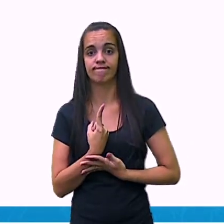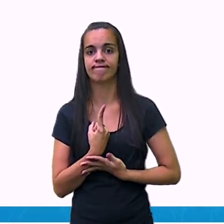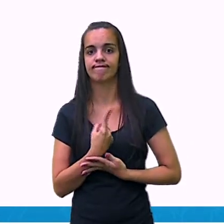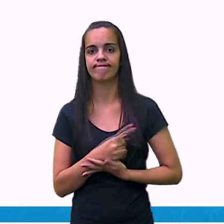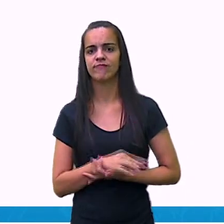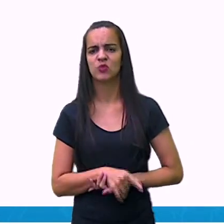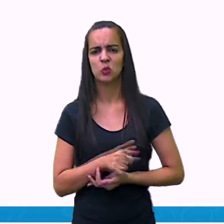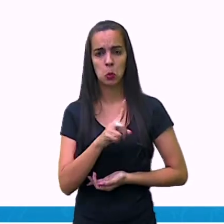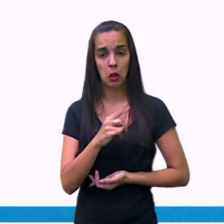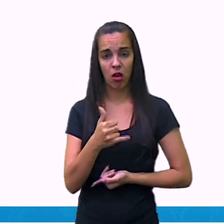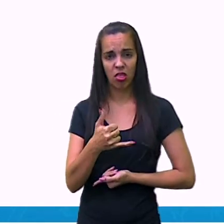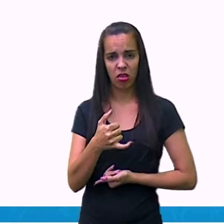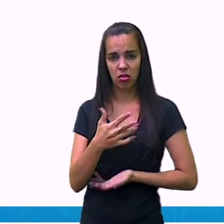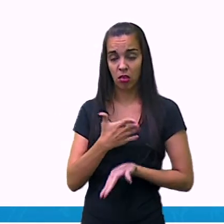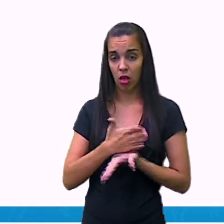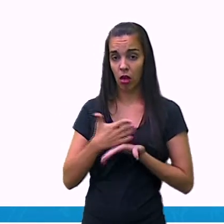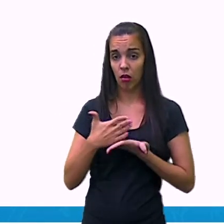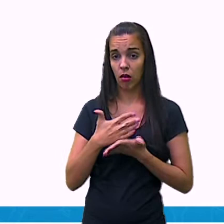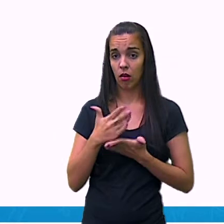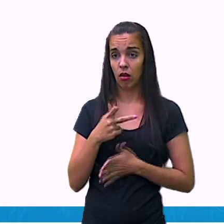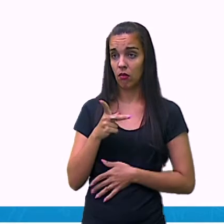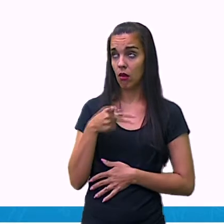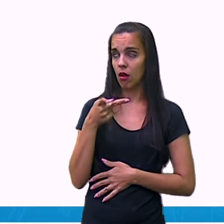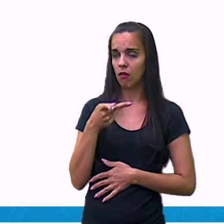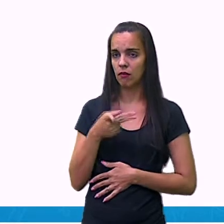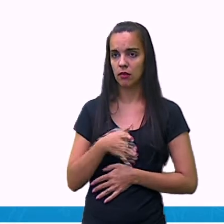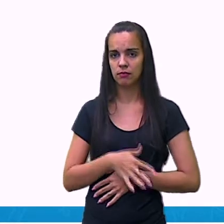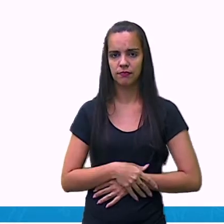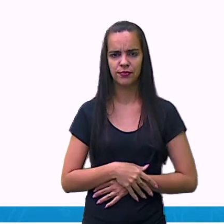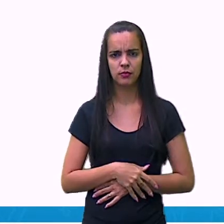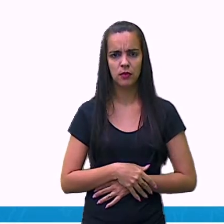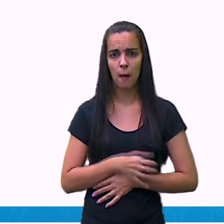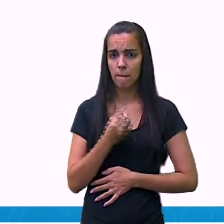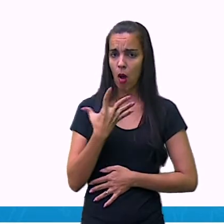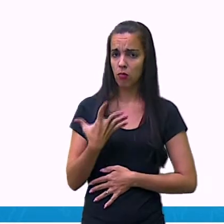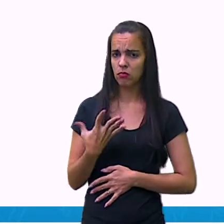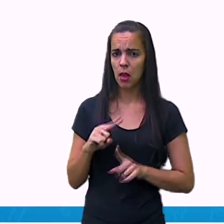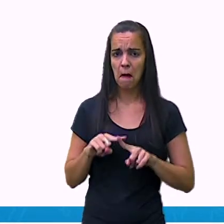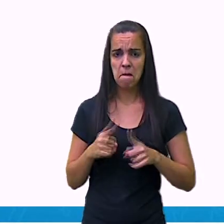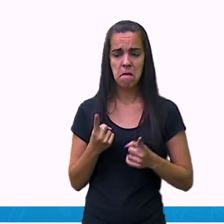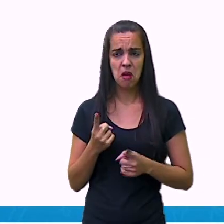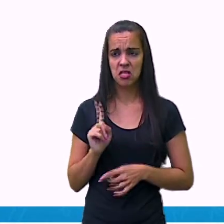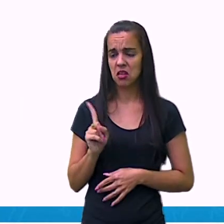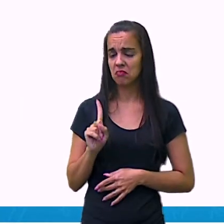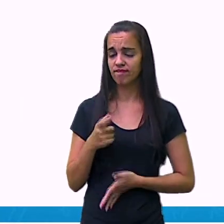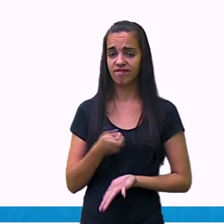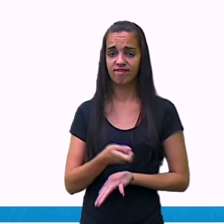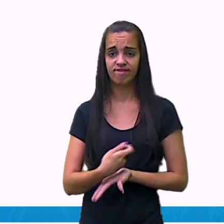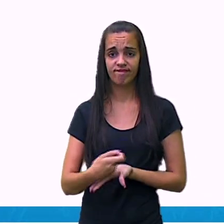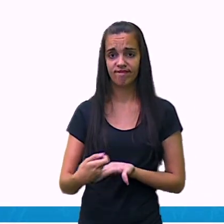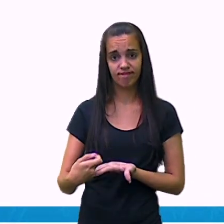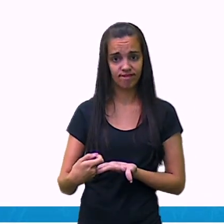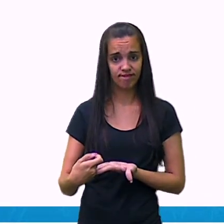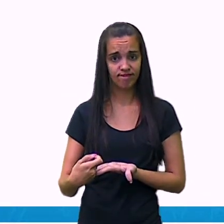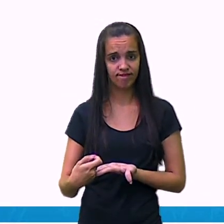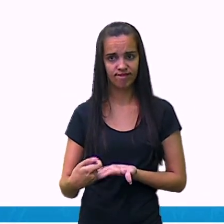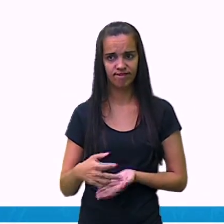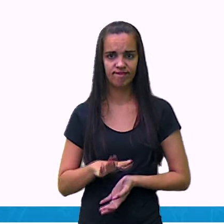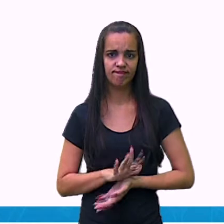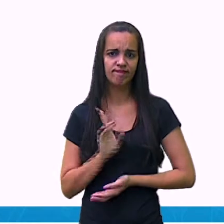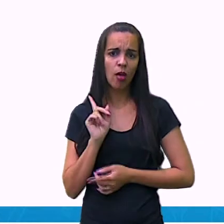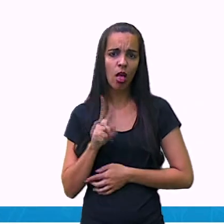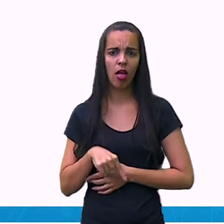estranho. Sua caneta agora falava. Bom, mas não